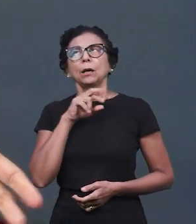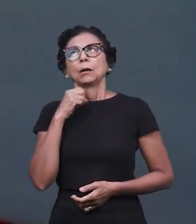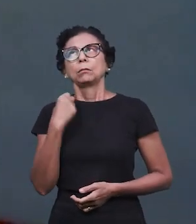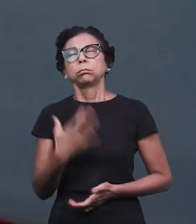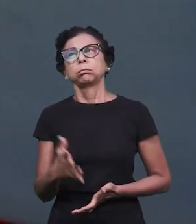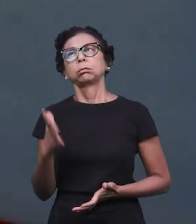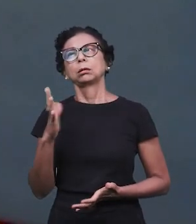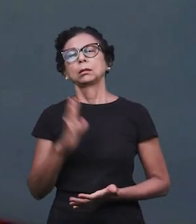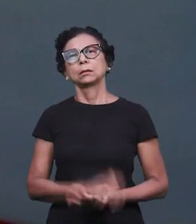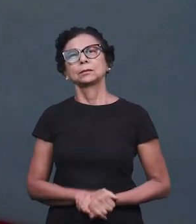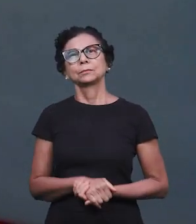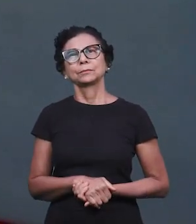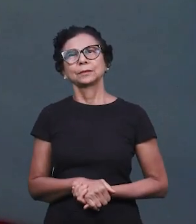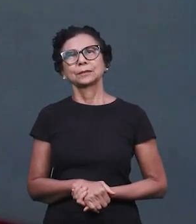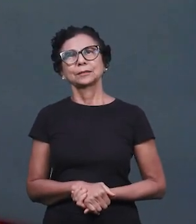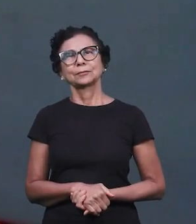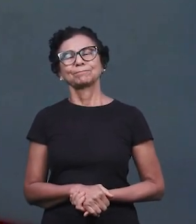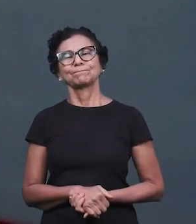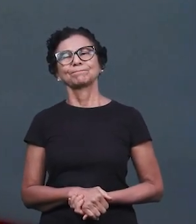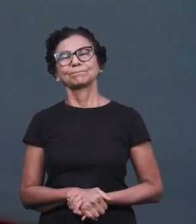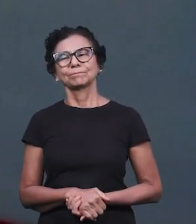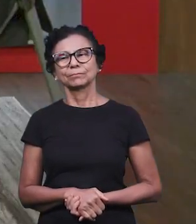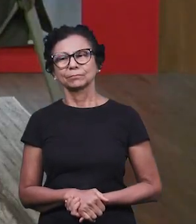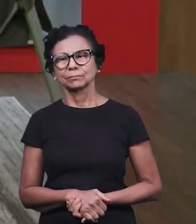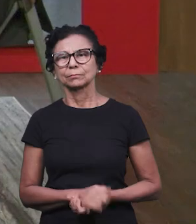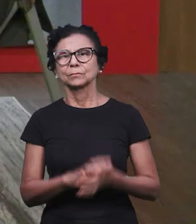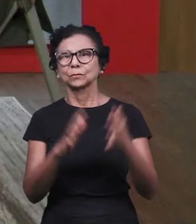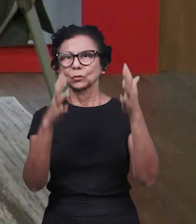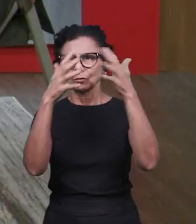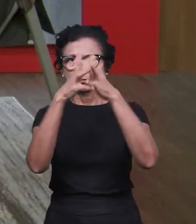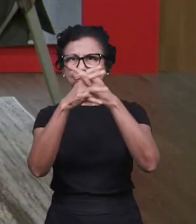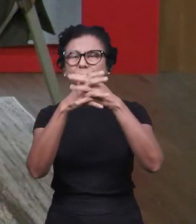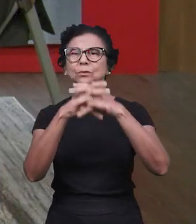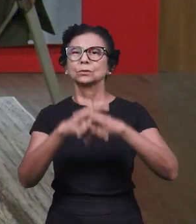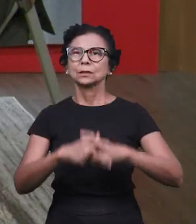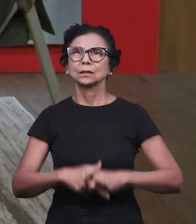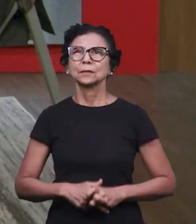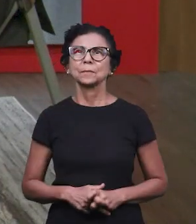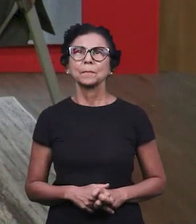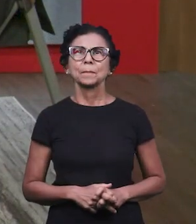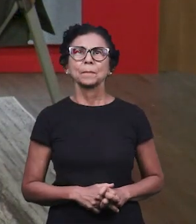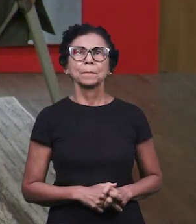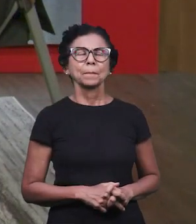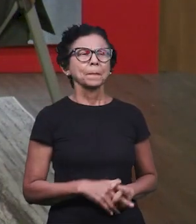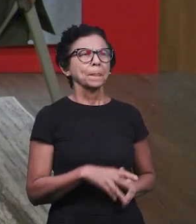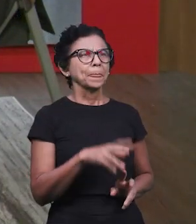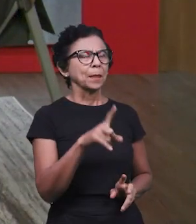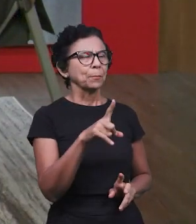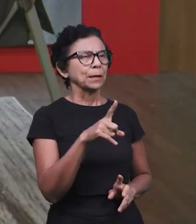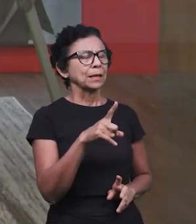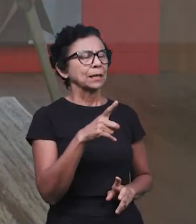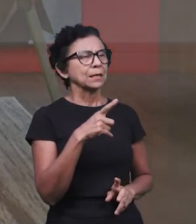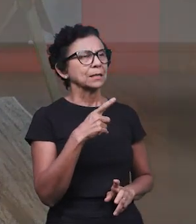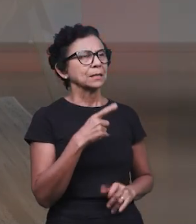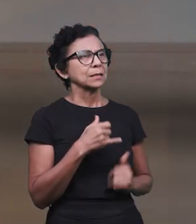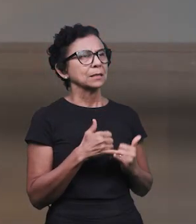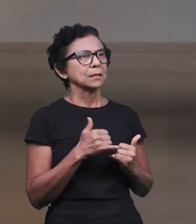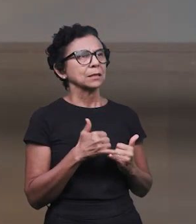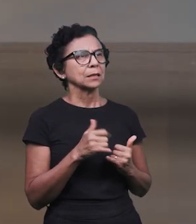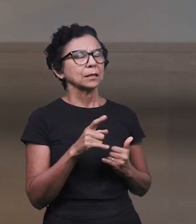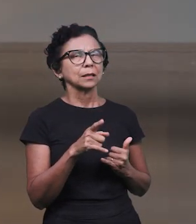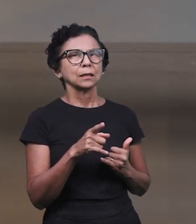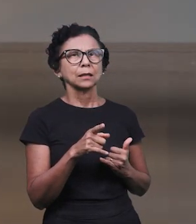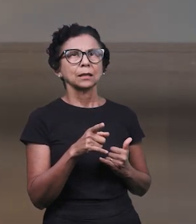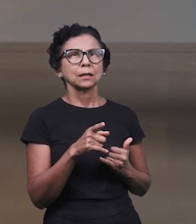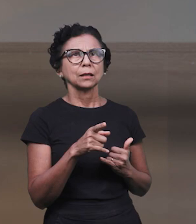sem diagnóstico. É muito complexo, né? É muito Inclusive, complexo. A senhora falou em off que saiu uma matéria recentemente, né? Saiu